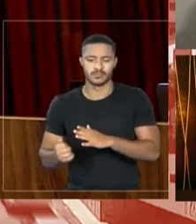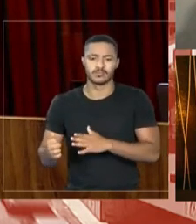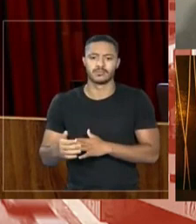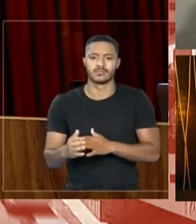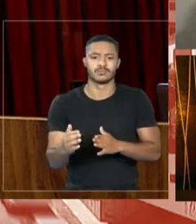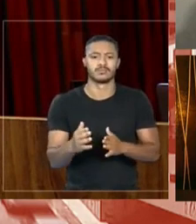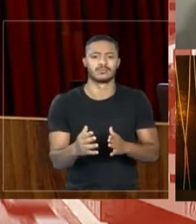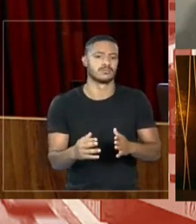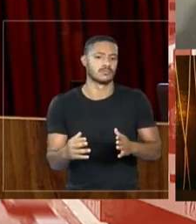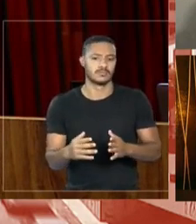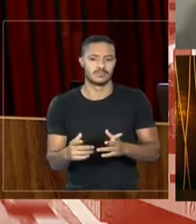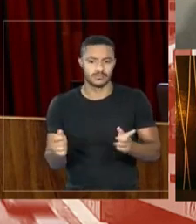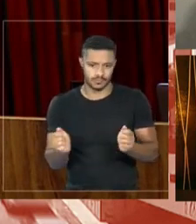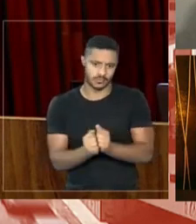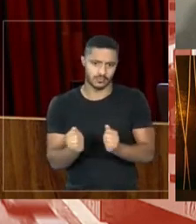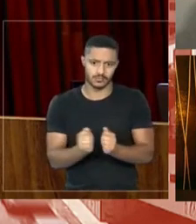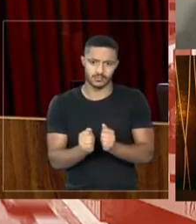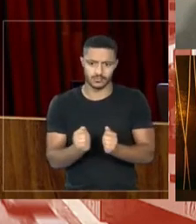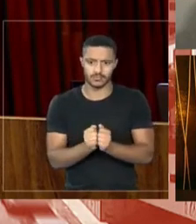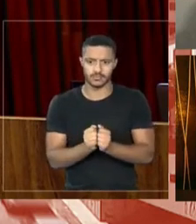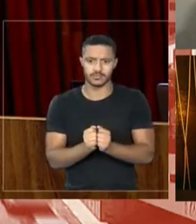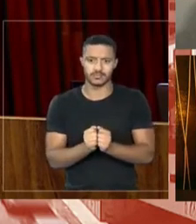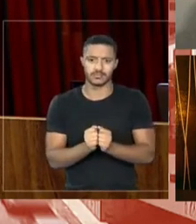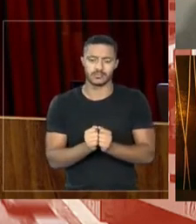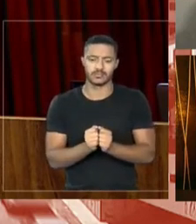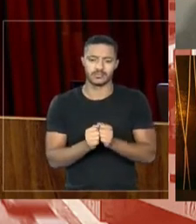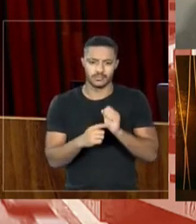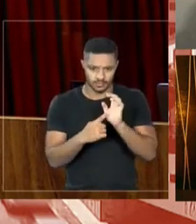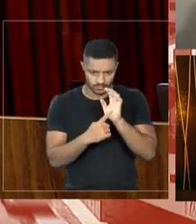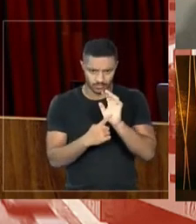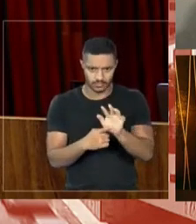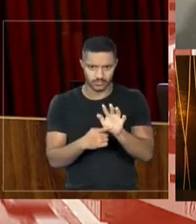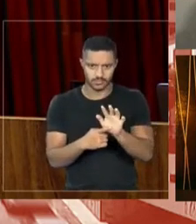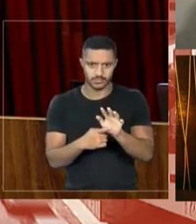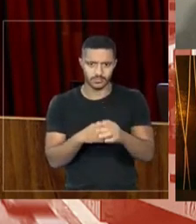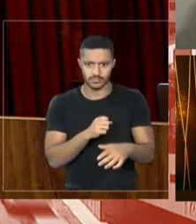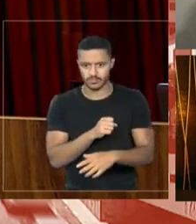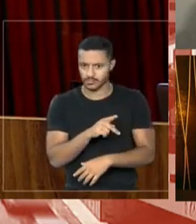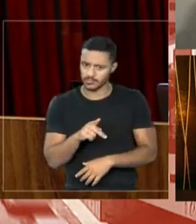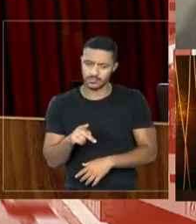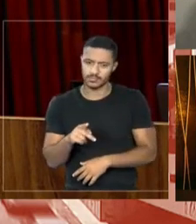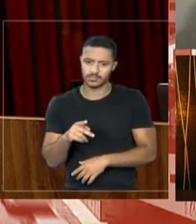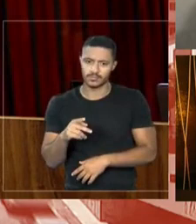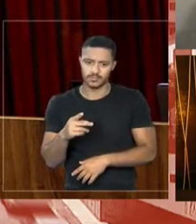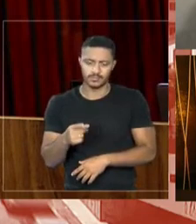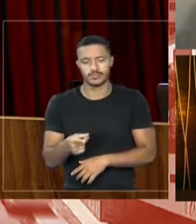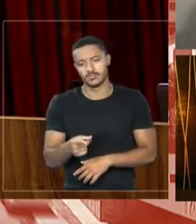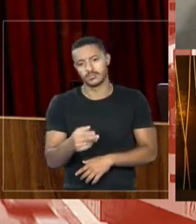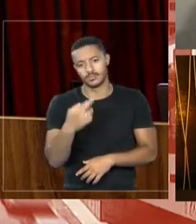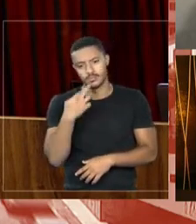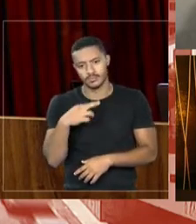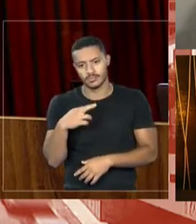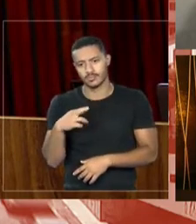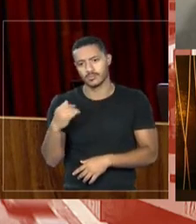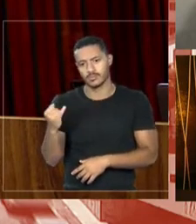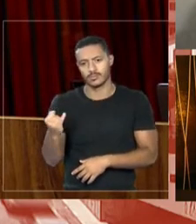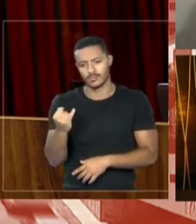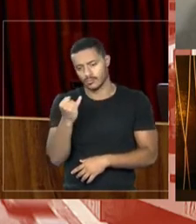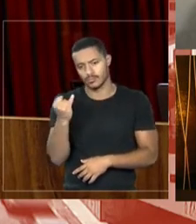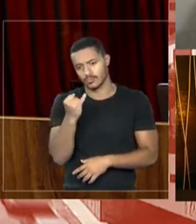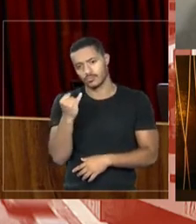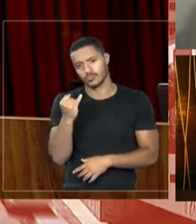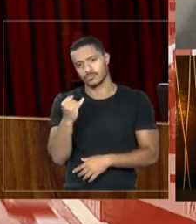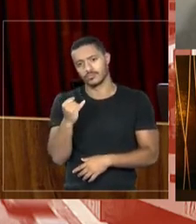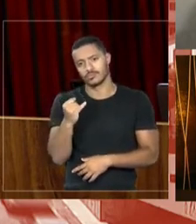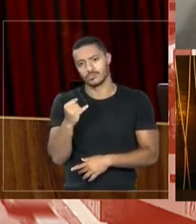alguns crimes contra a democracia brasileira estão sendo observados e em breve serão punidos para mim o recado foi Claro porque o bolsonaro